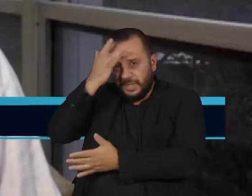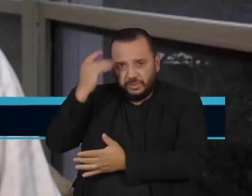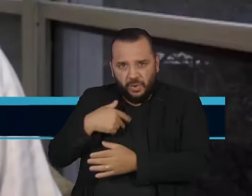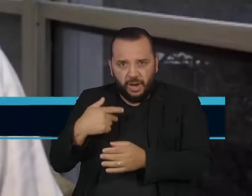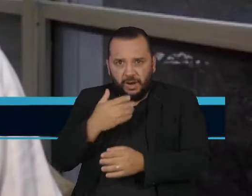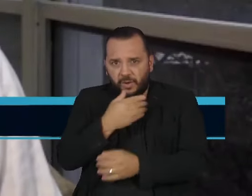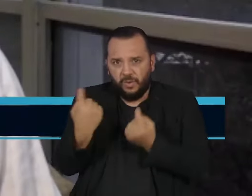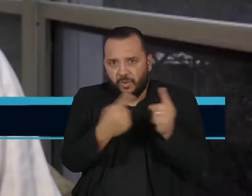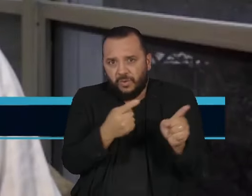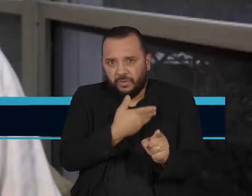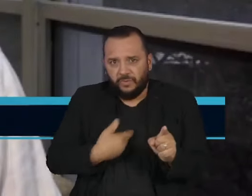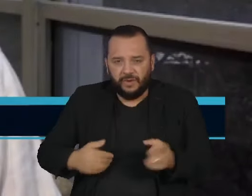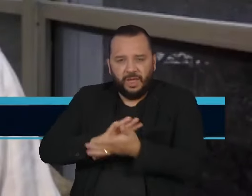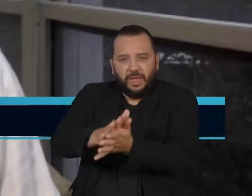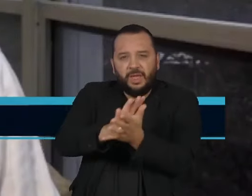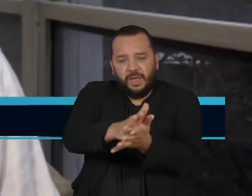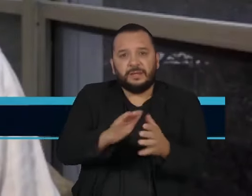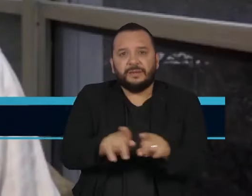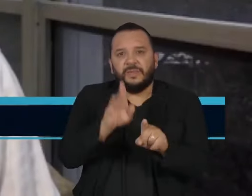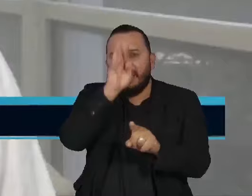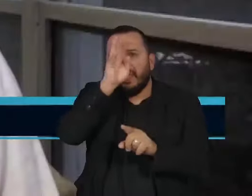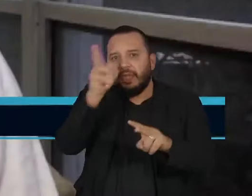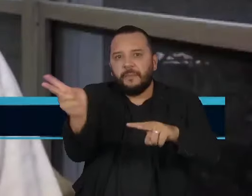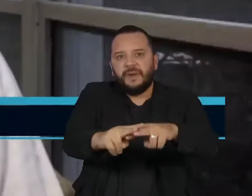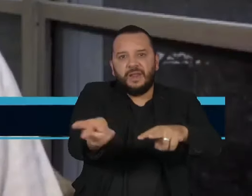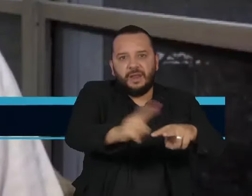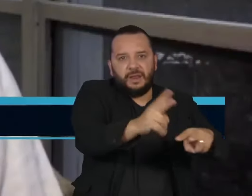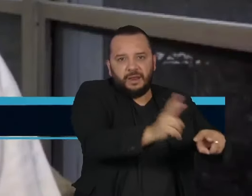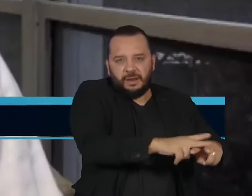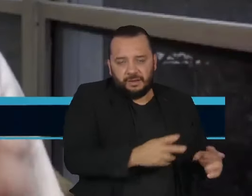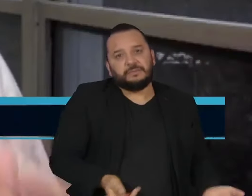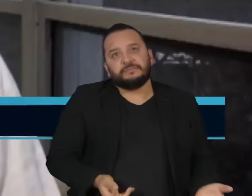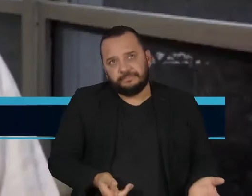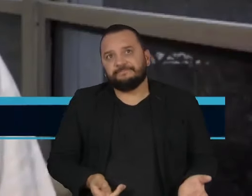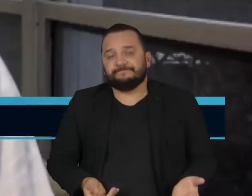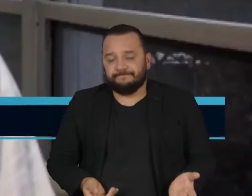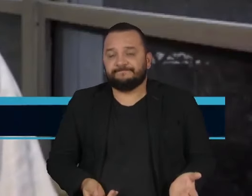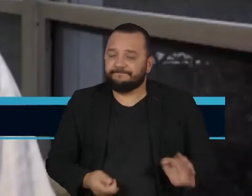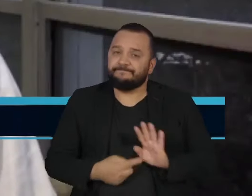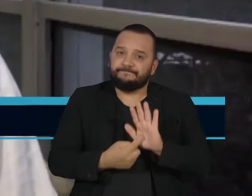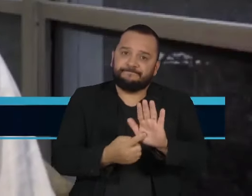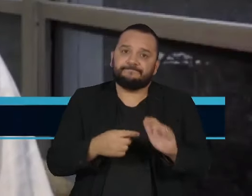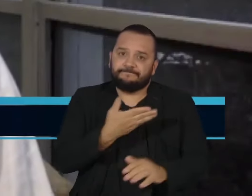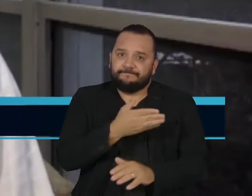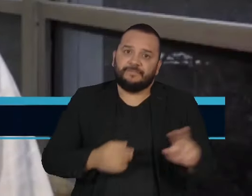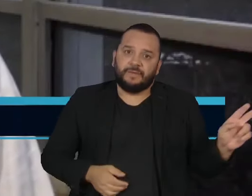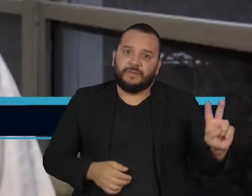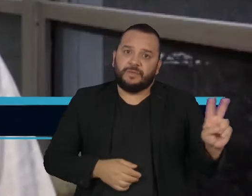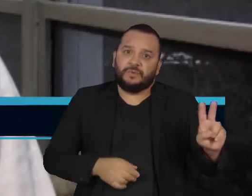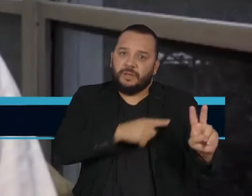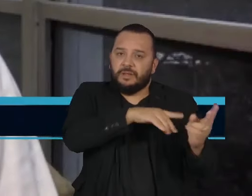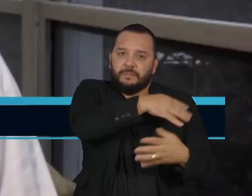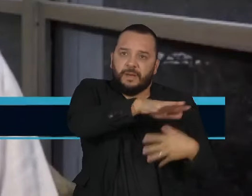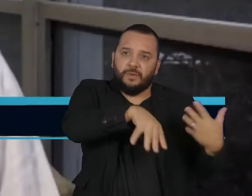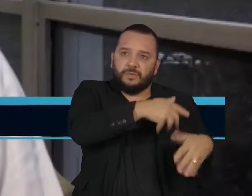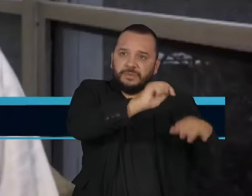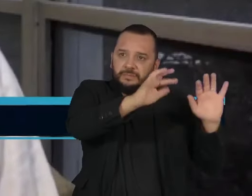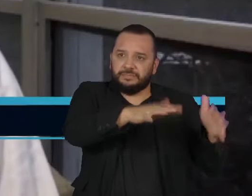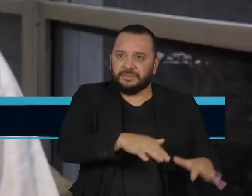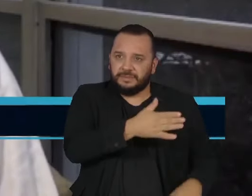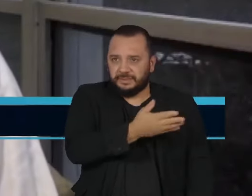por prisões políticas e arbitrárias de toda sorte. Infelizmente, é um tipo de relatório, né, que mostra para o mundo o caos venezuelano, né, mas certamente não